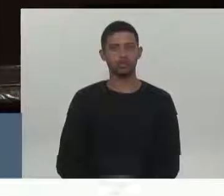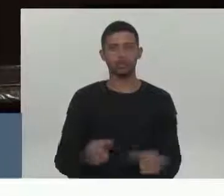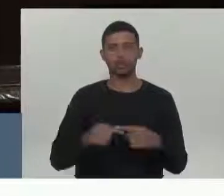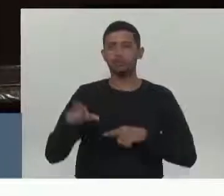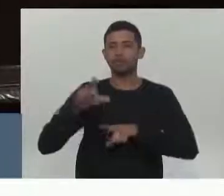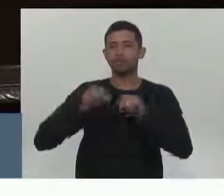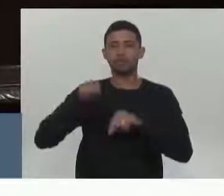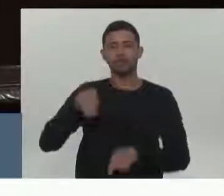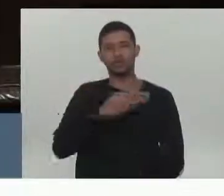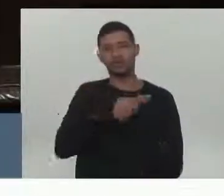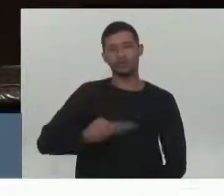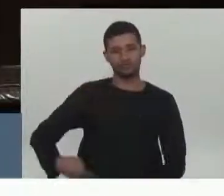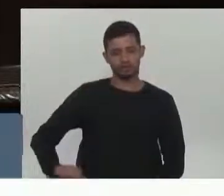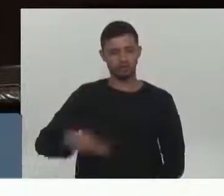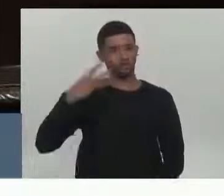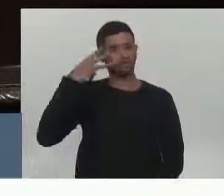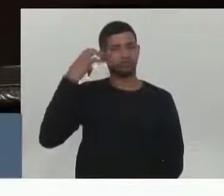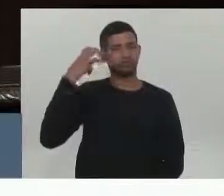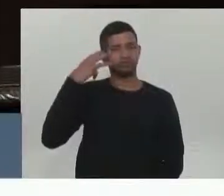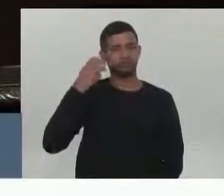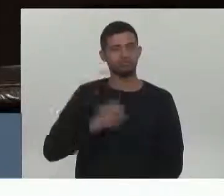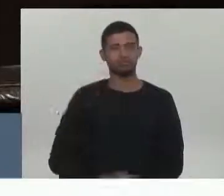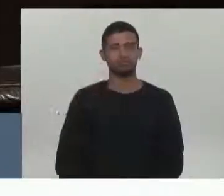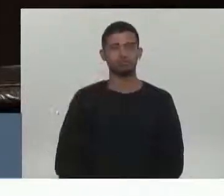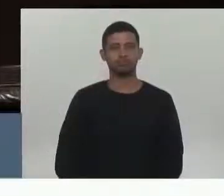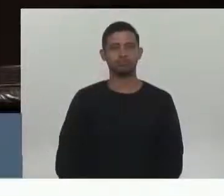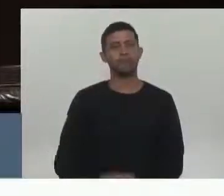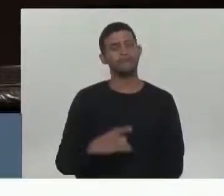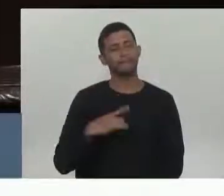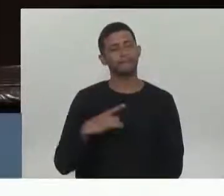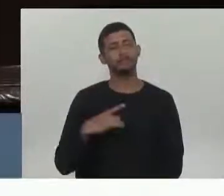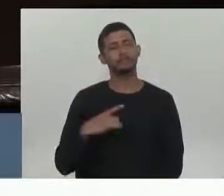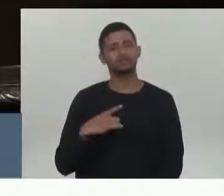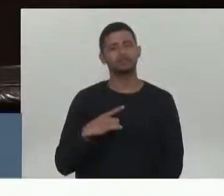Wilson Witzel, mas teve um apoio